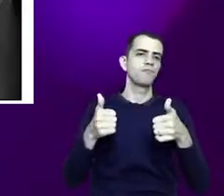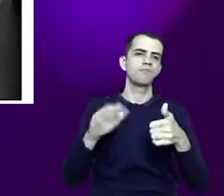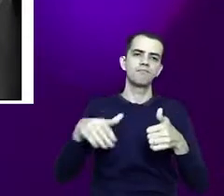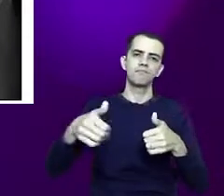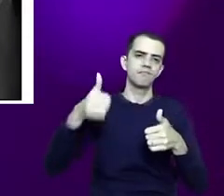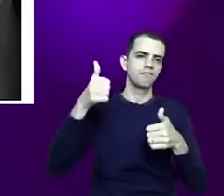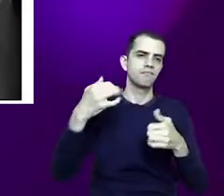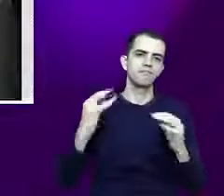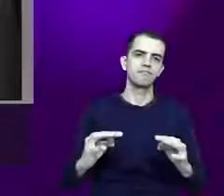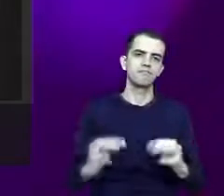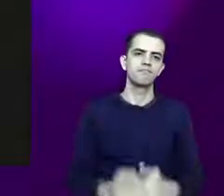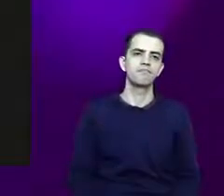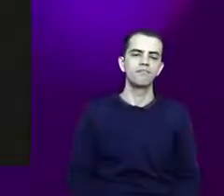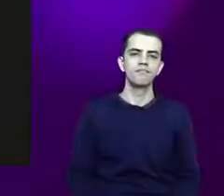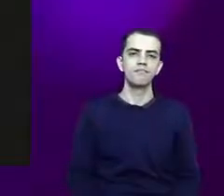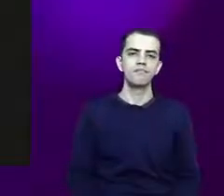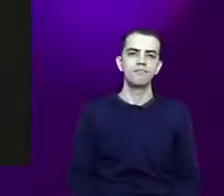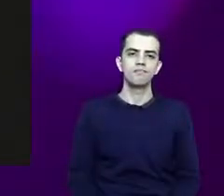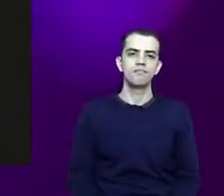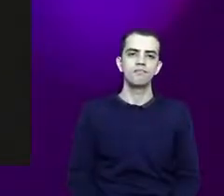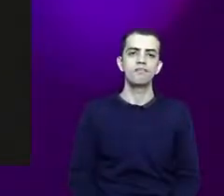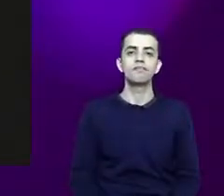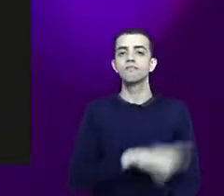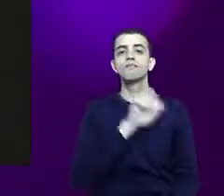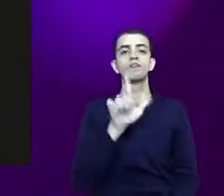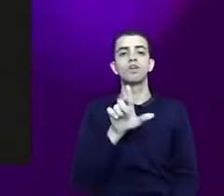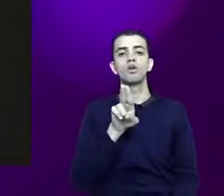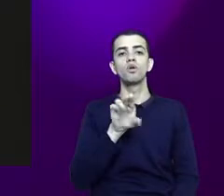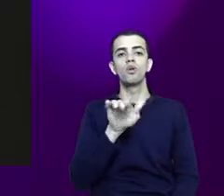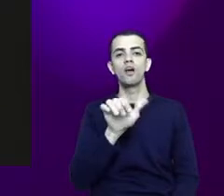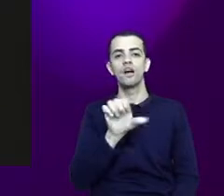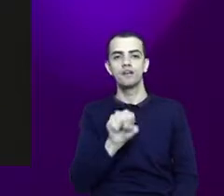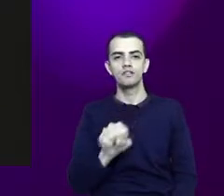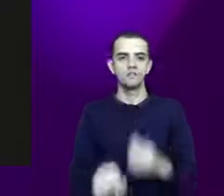certeza. Perfeito. Lucas?